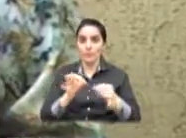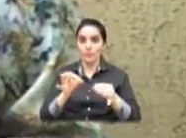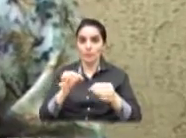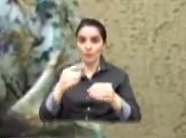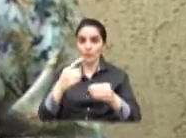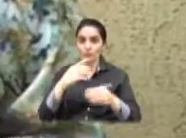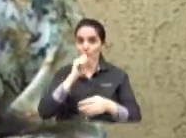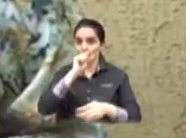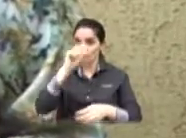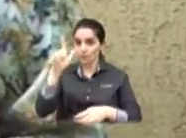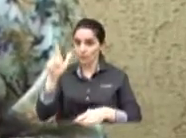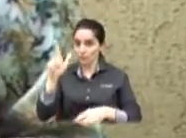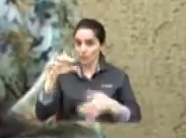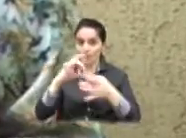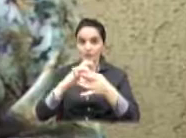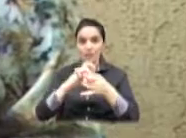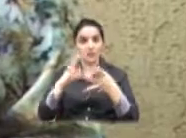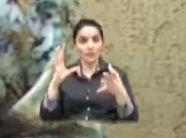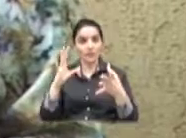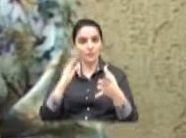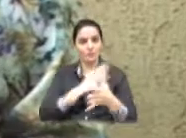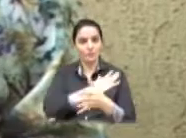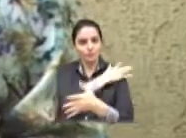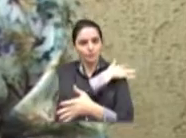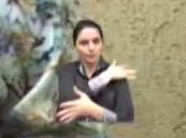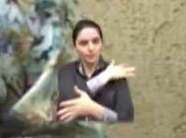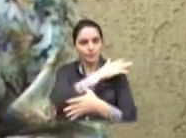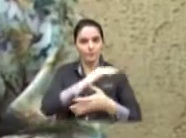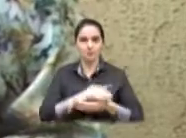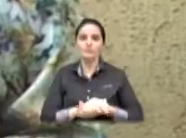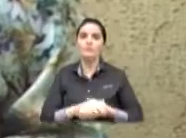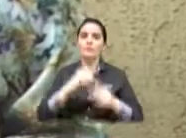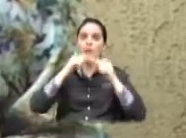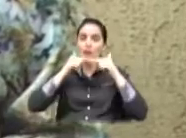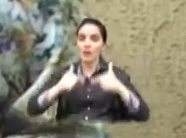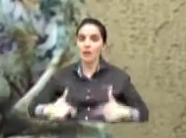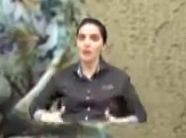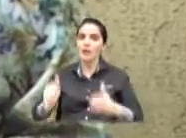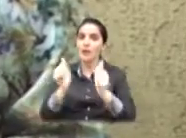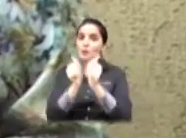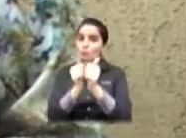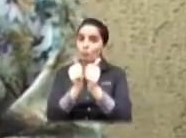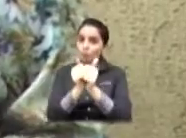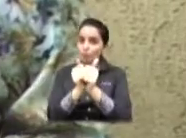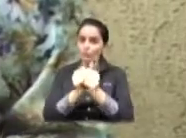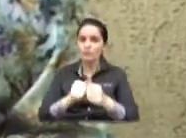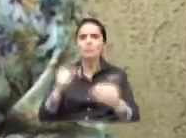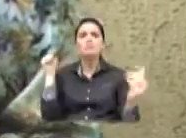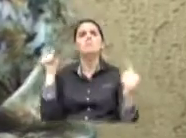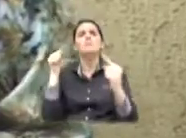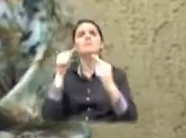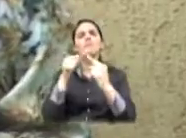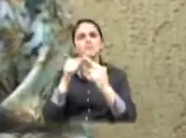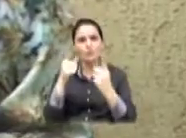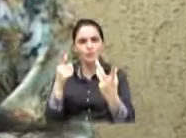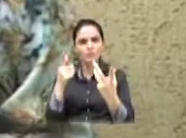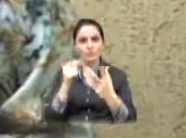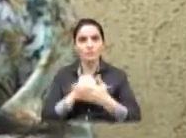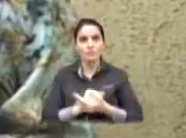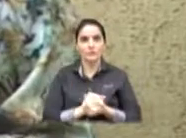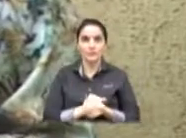projeto literário limeira livre da intolerância qual a principal objetivo e